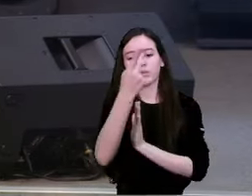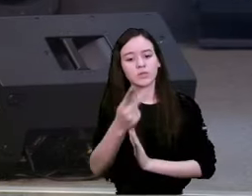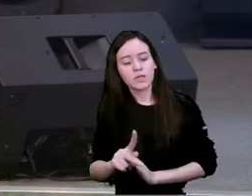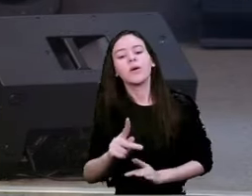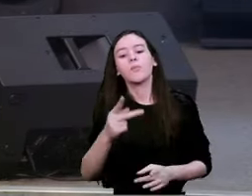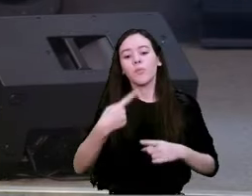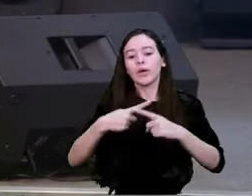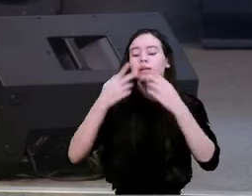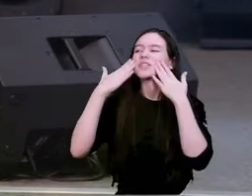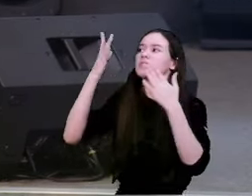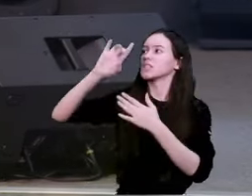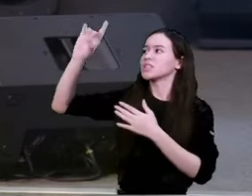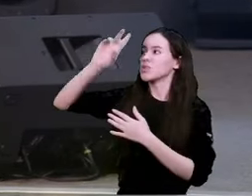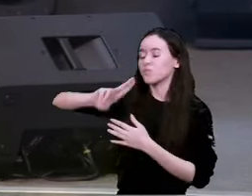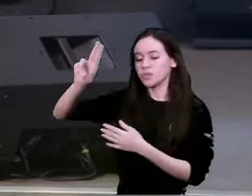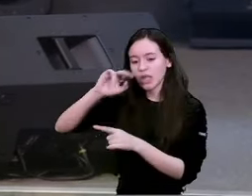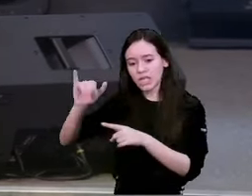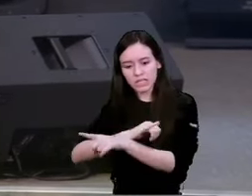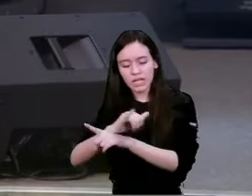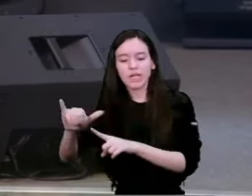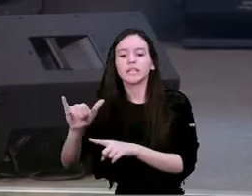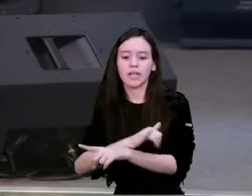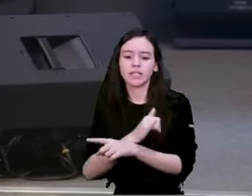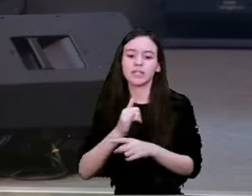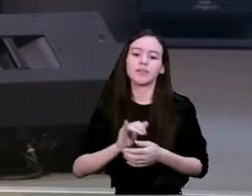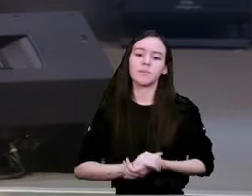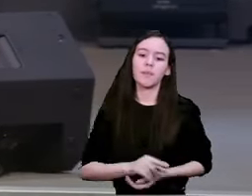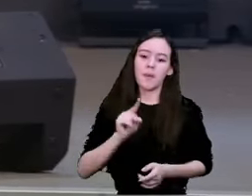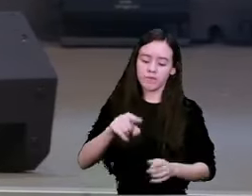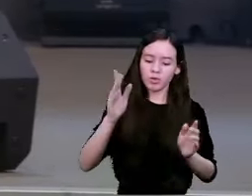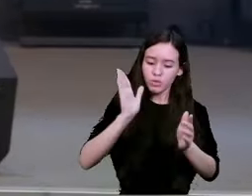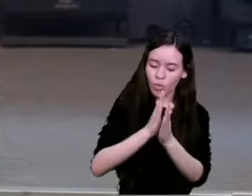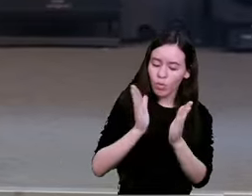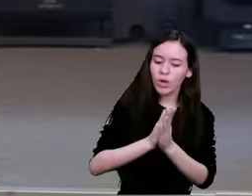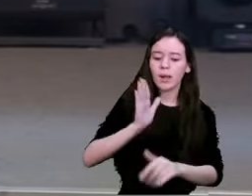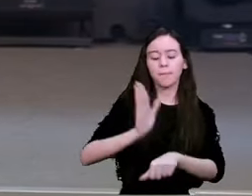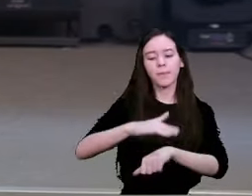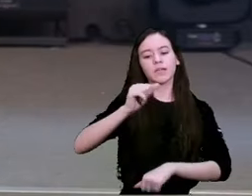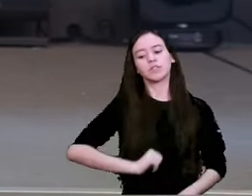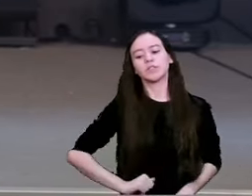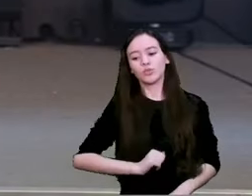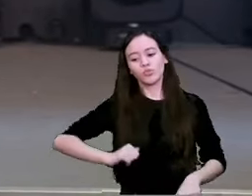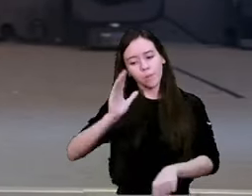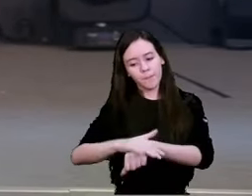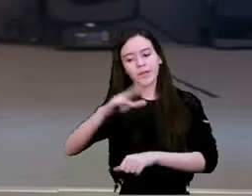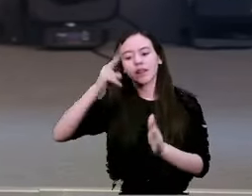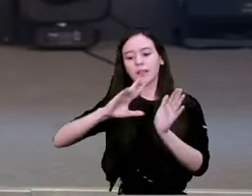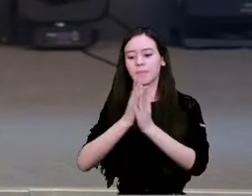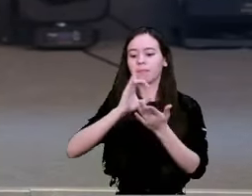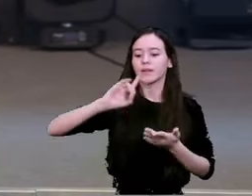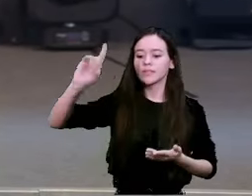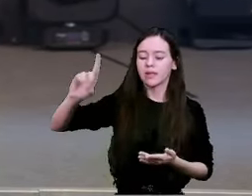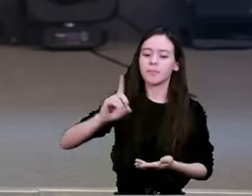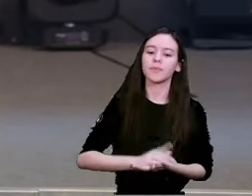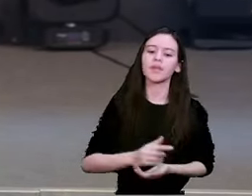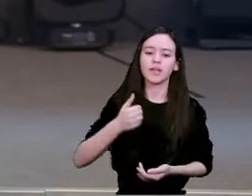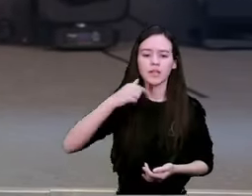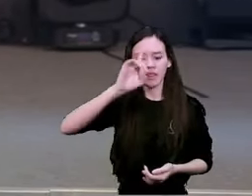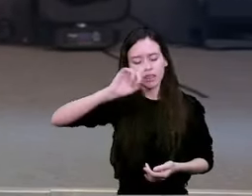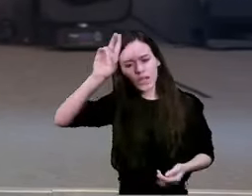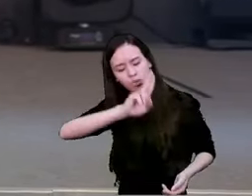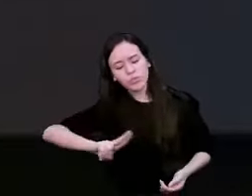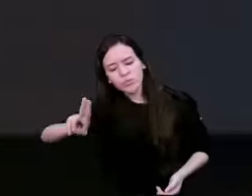para Deus é um instrumento que eu estou usando para fazer você orar mais, jejuar mais, ler mais a palavra. Eu vou